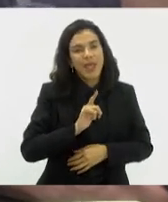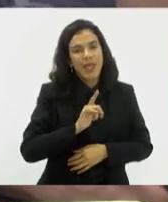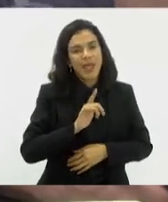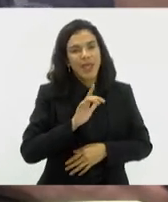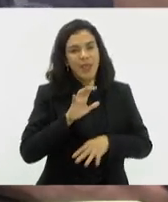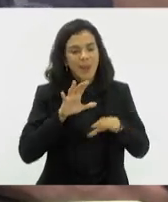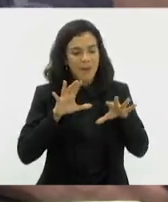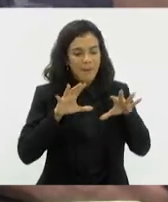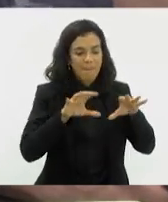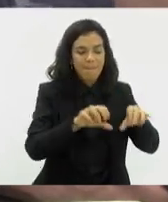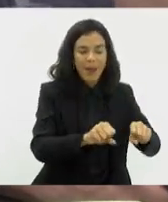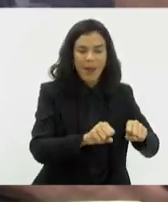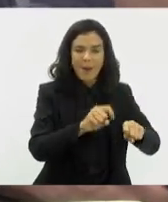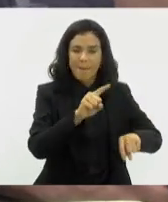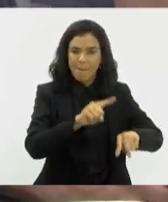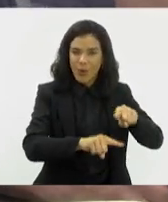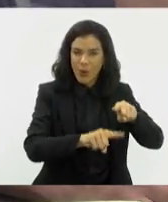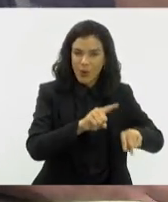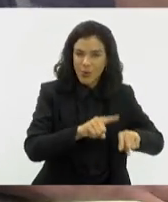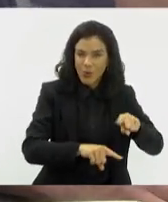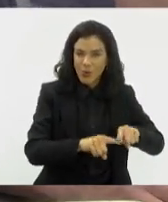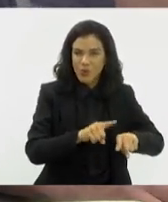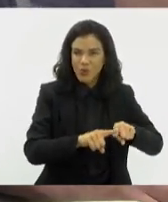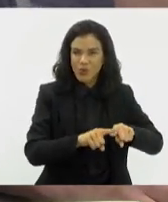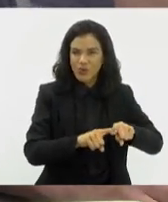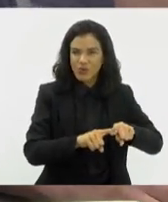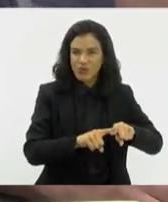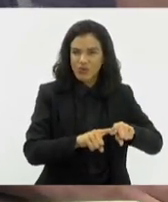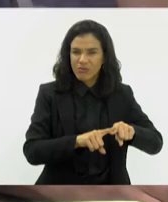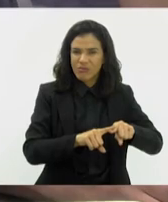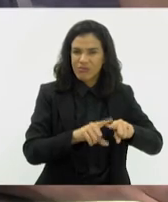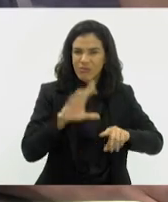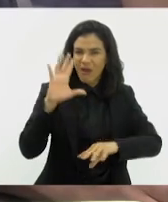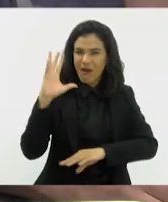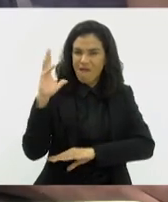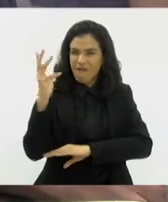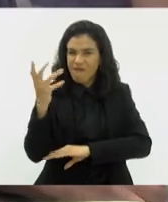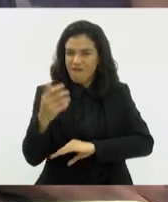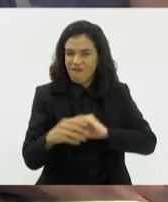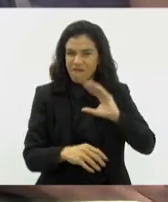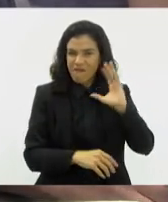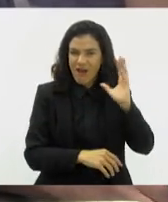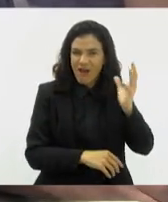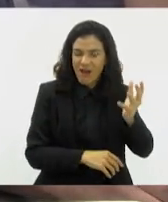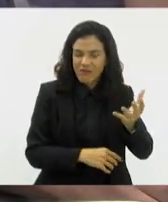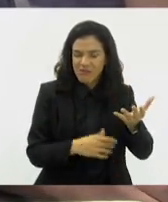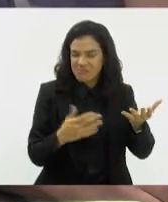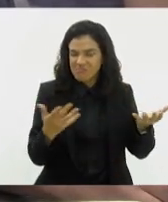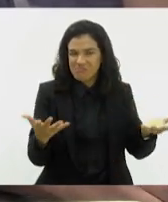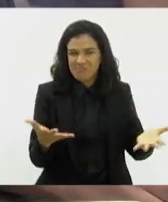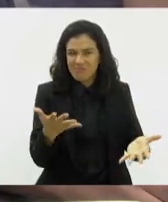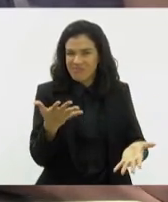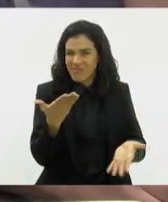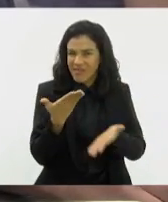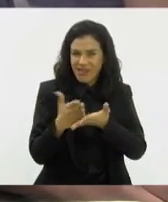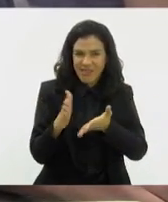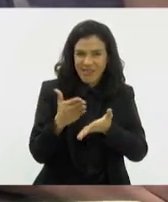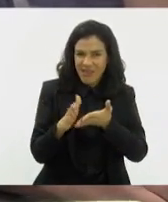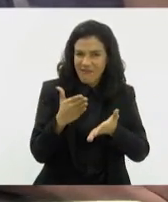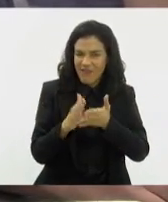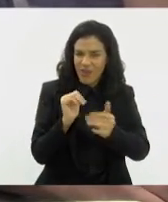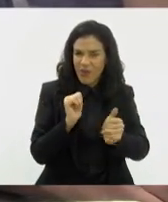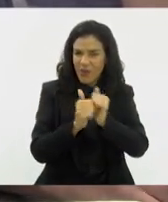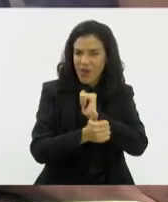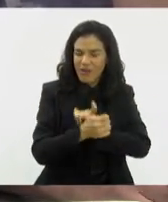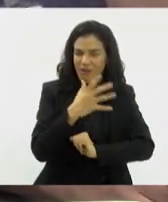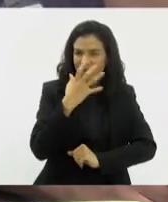de produtos e subprodutos da fauna e flora. Isso não tem absolutamente nada a ver com corrida de